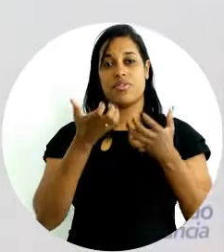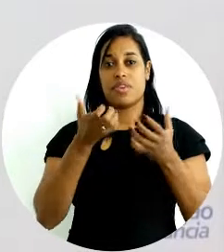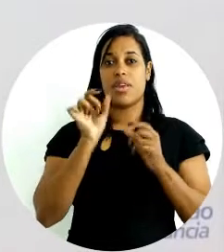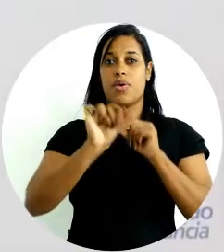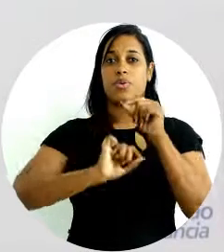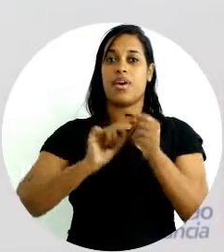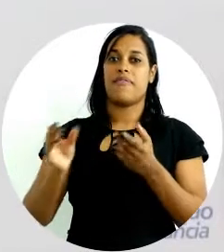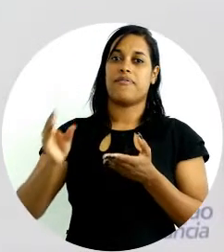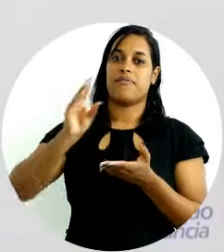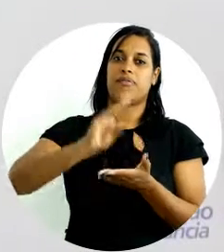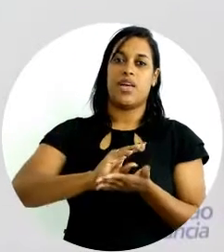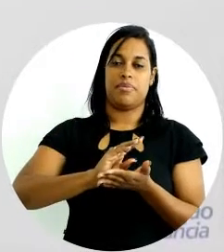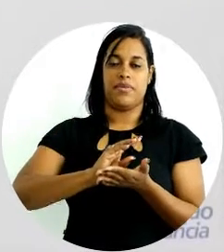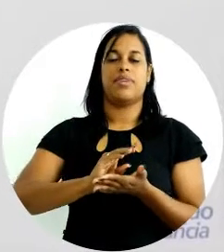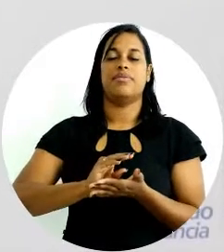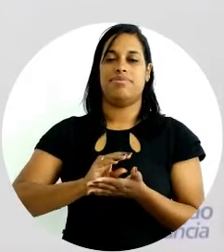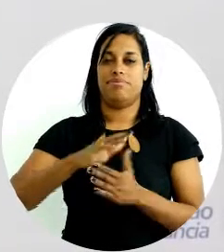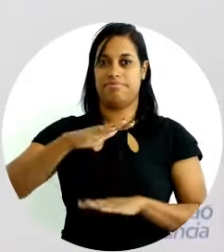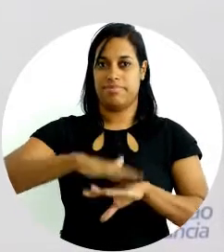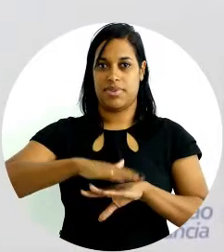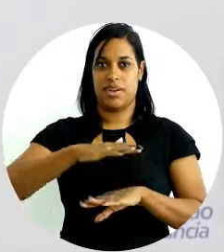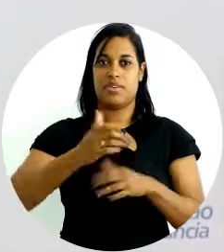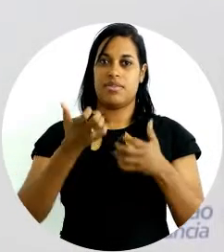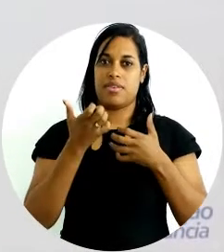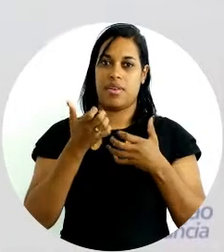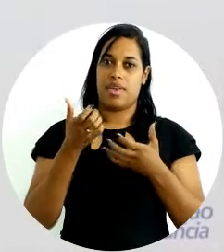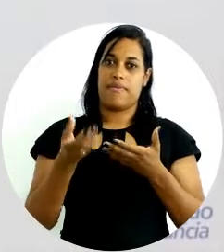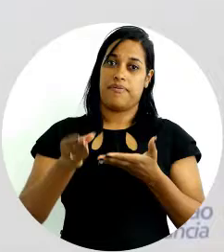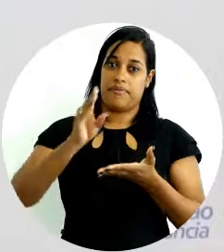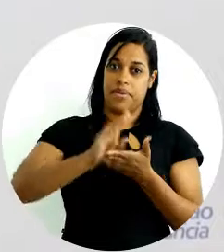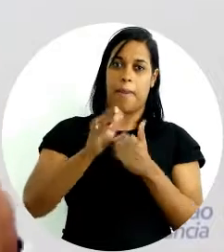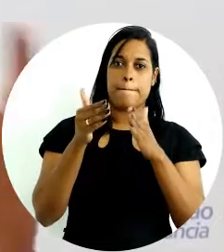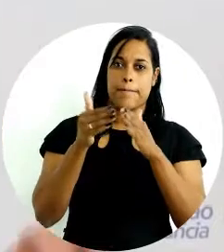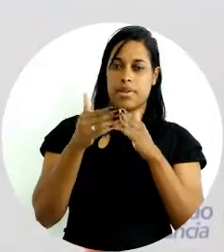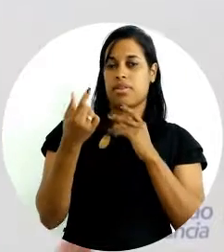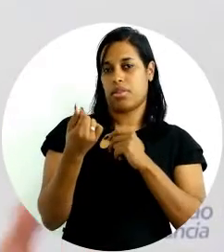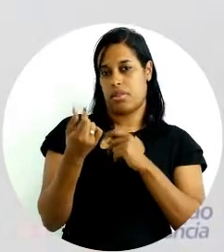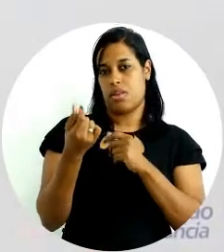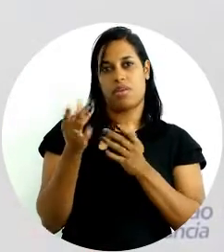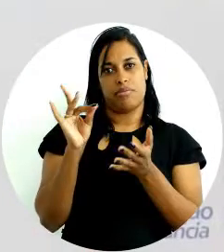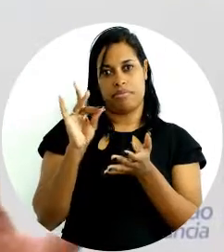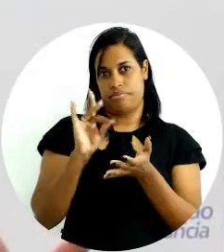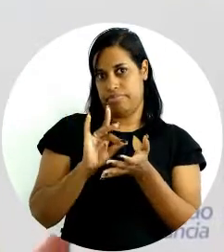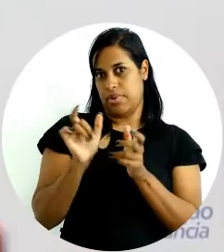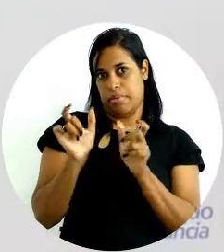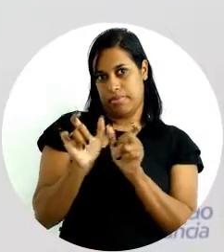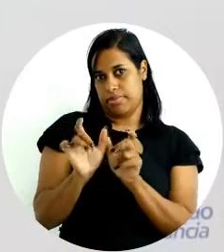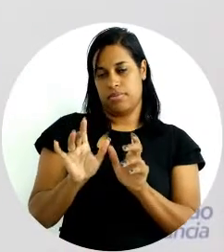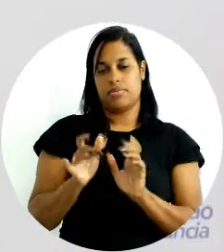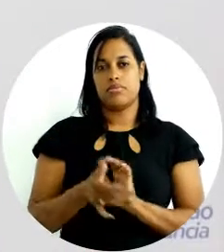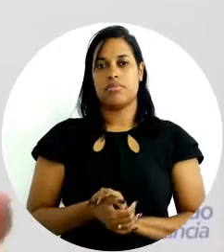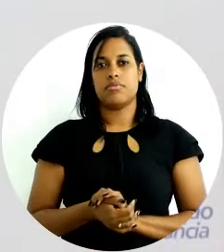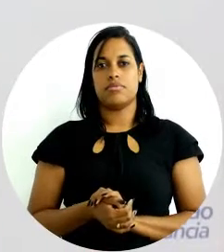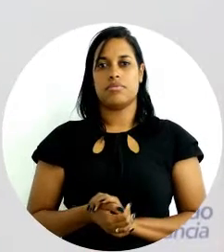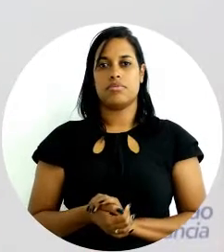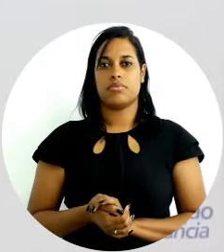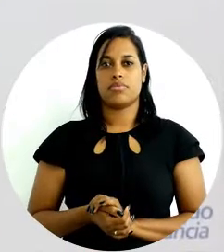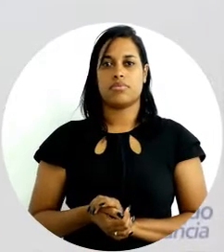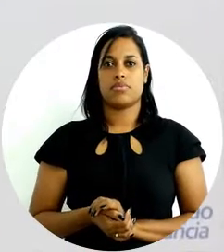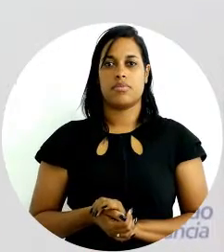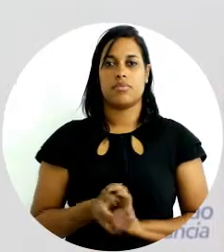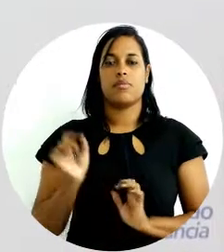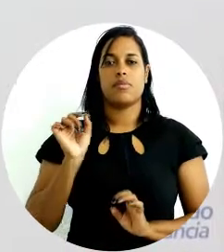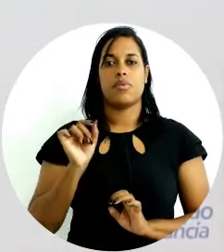que é um dos setores que mais requer recursos públicos, ou seja, que ele mais pede dinheiro, né? Vamos dizer assim.